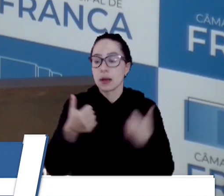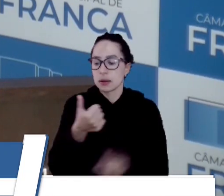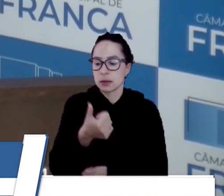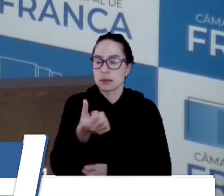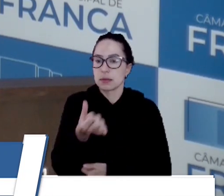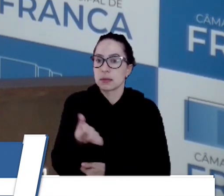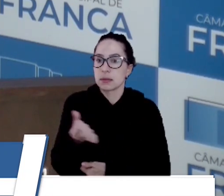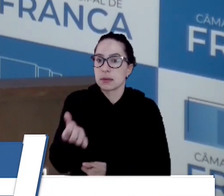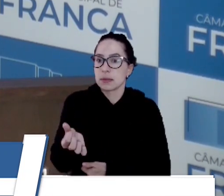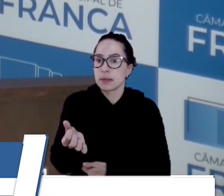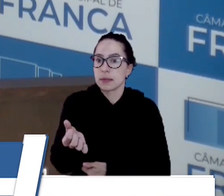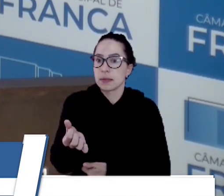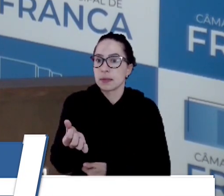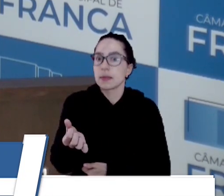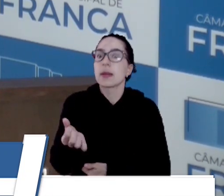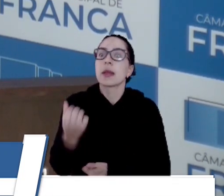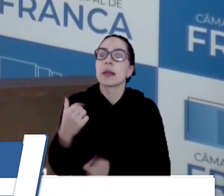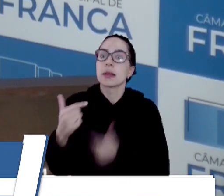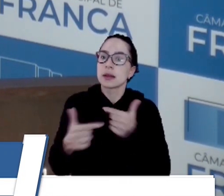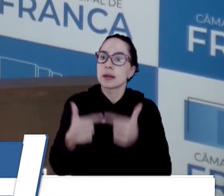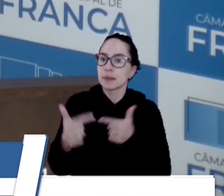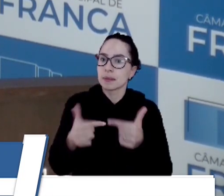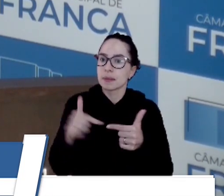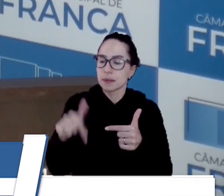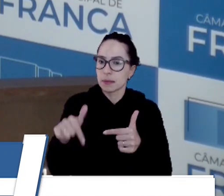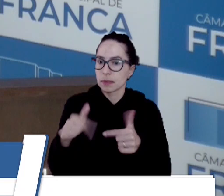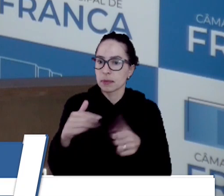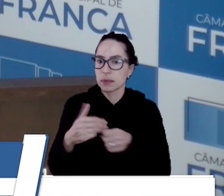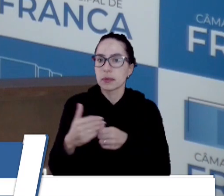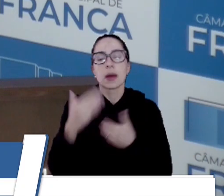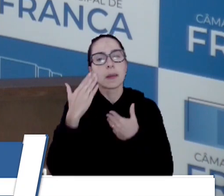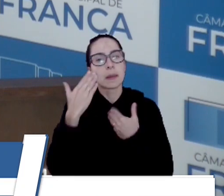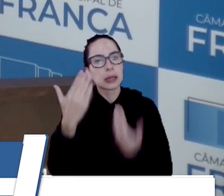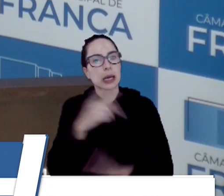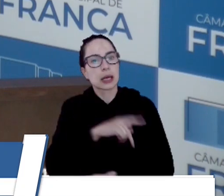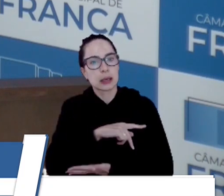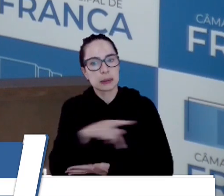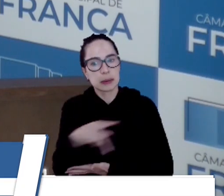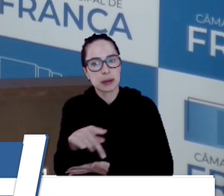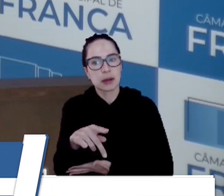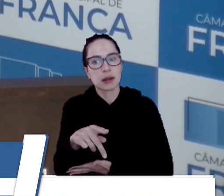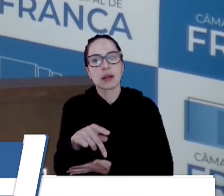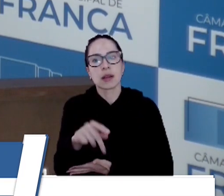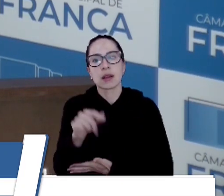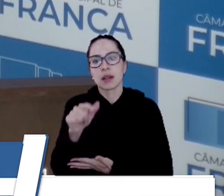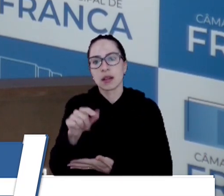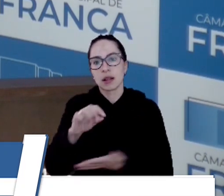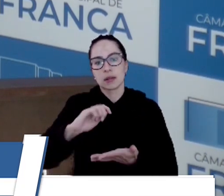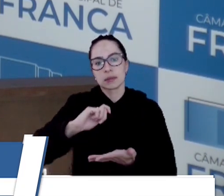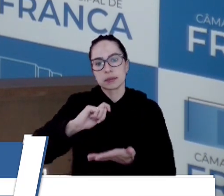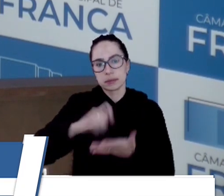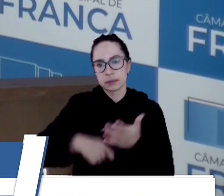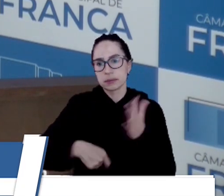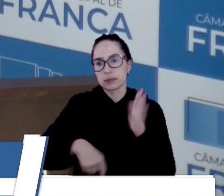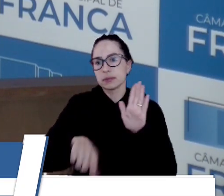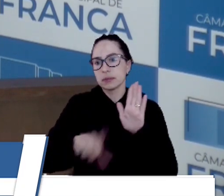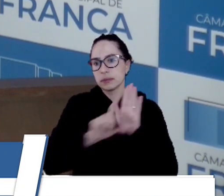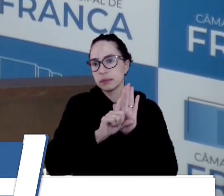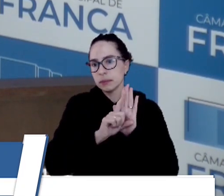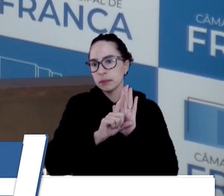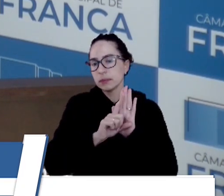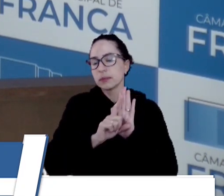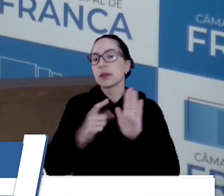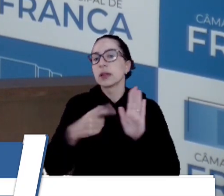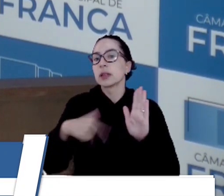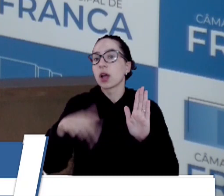anos de codificação. Agradeço também ao presidente por ter assinado essa lei. E nós falamos